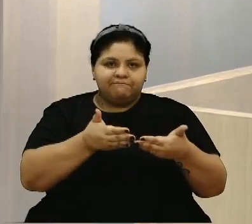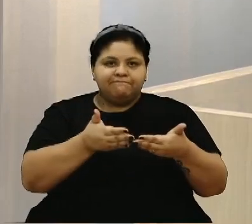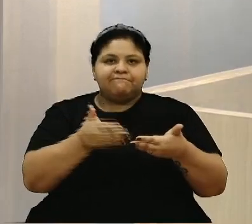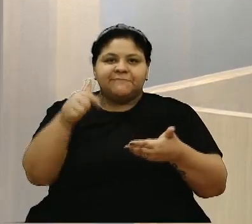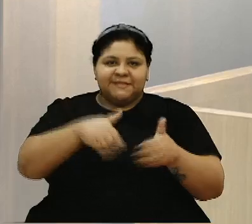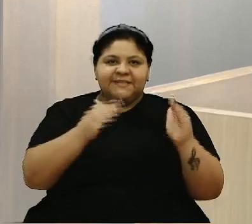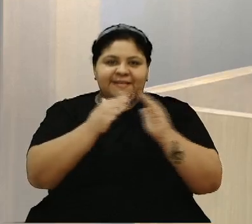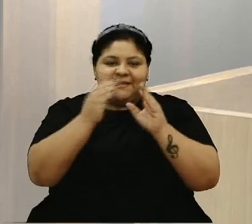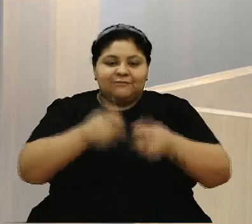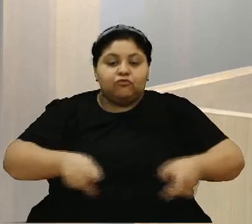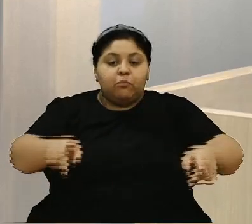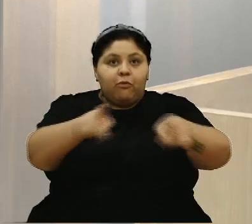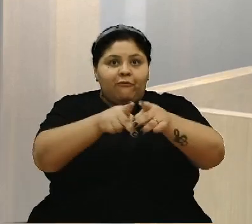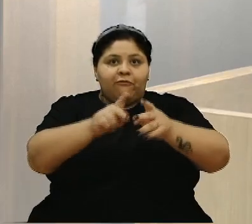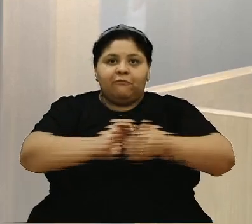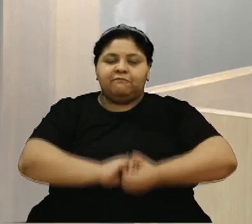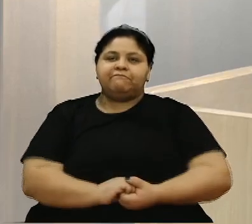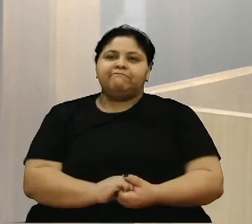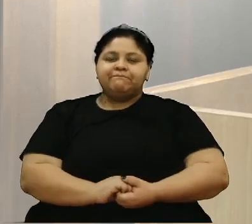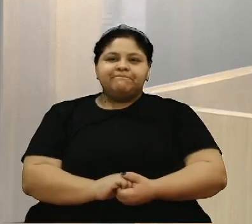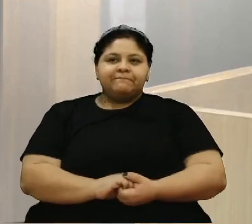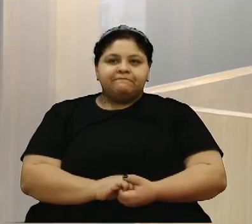à Casa do Povo.